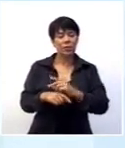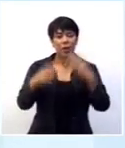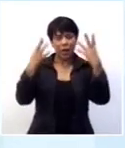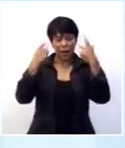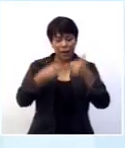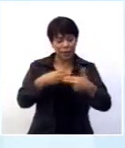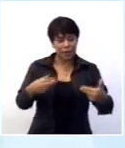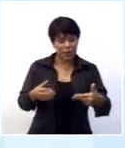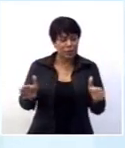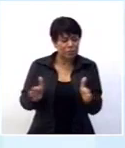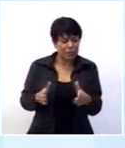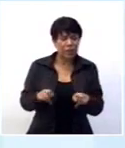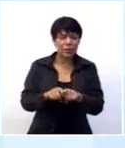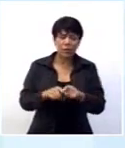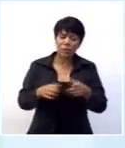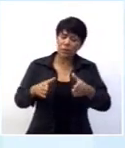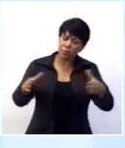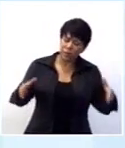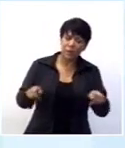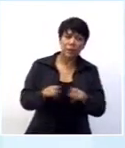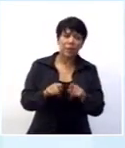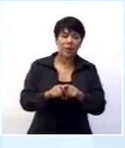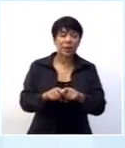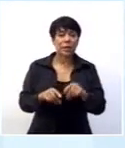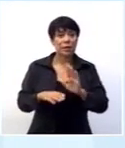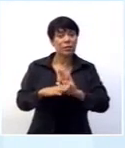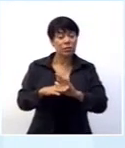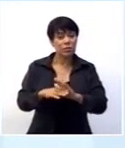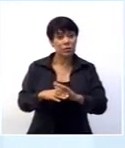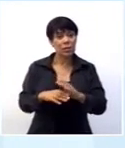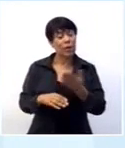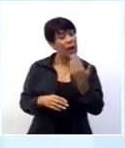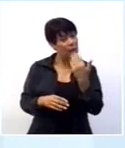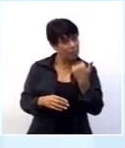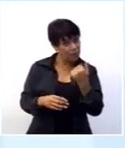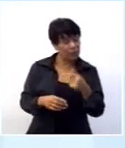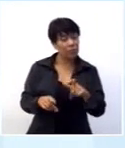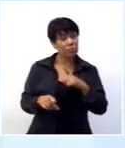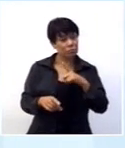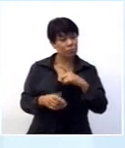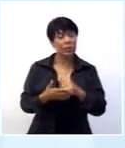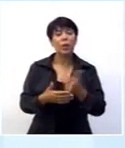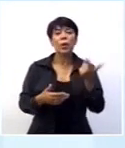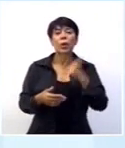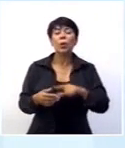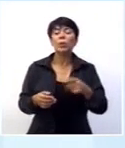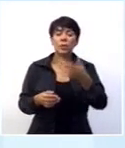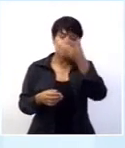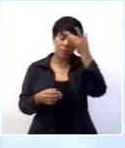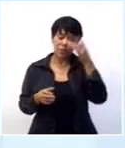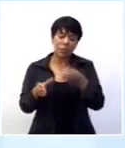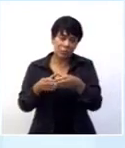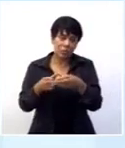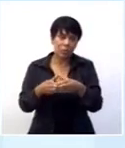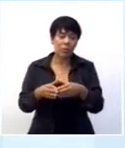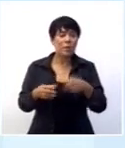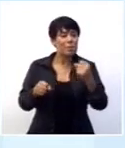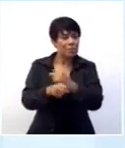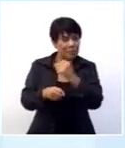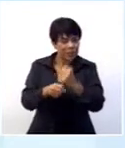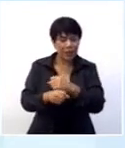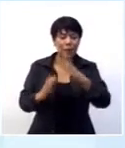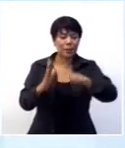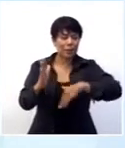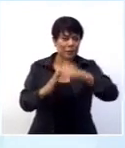também são fundamentais para a alimentação, tá? Quem mais? A gente vai ter mais algumas outras pessoas, como pedreiros,